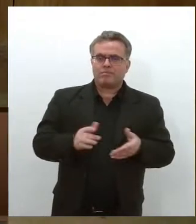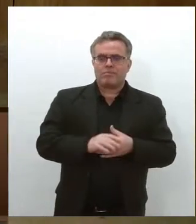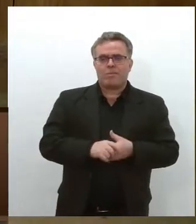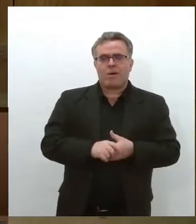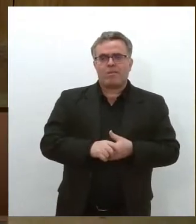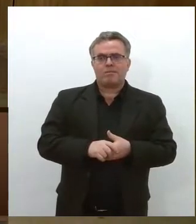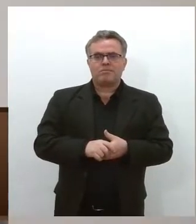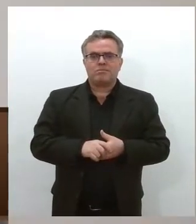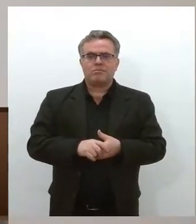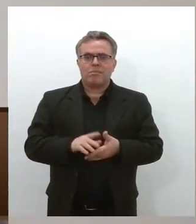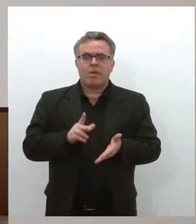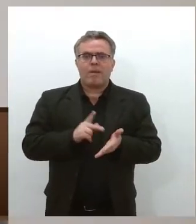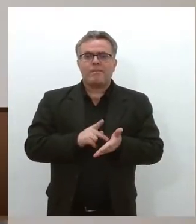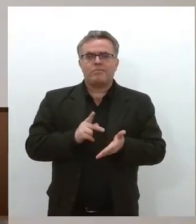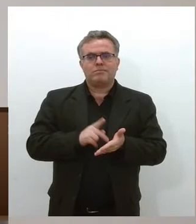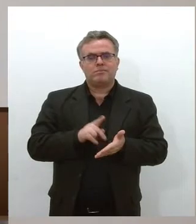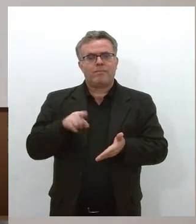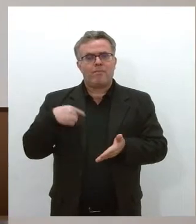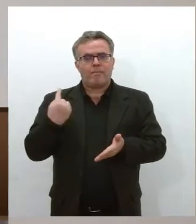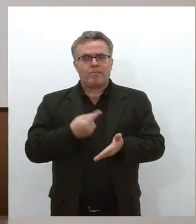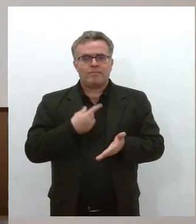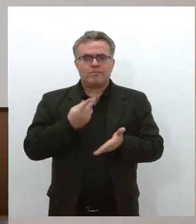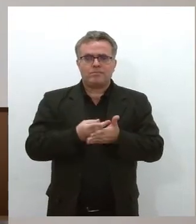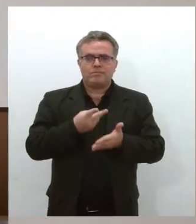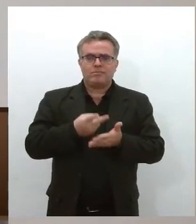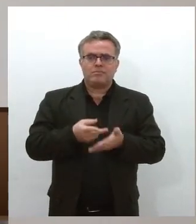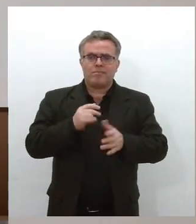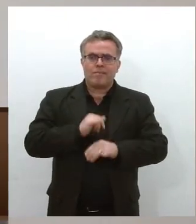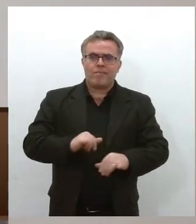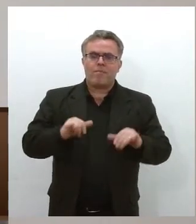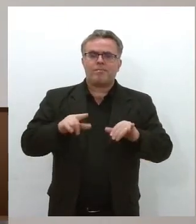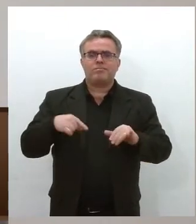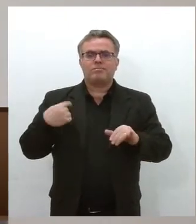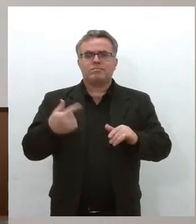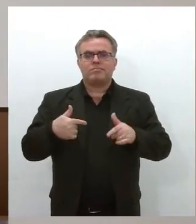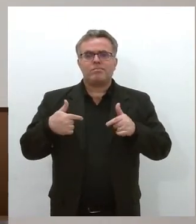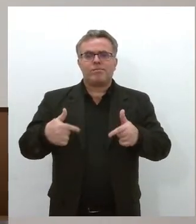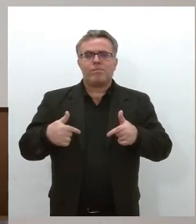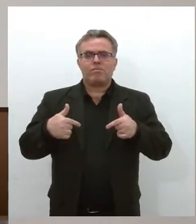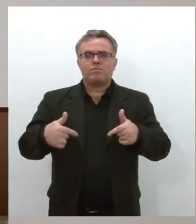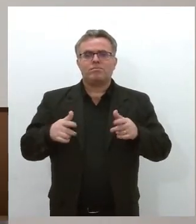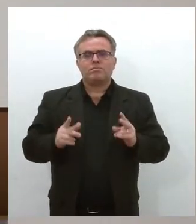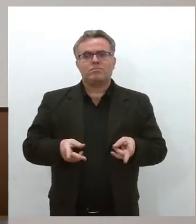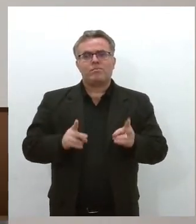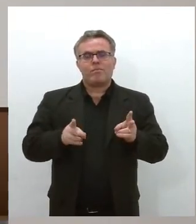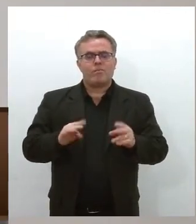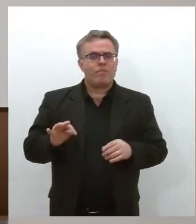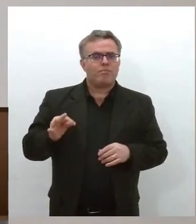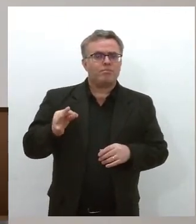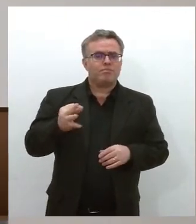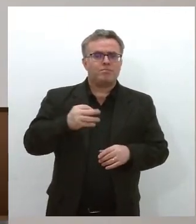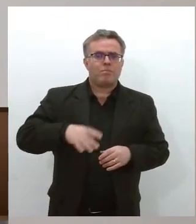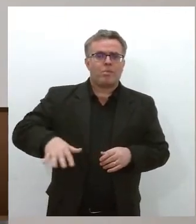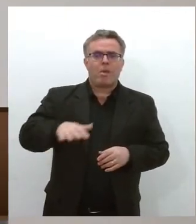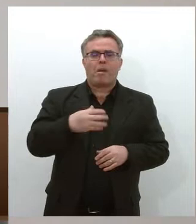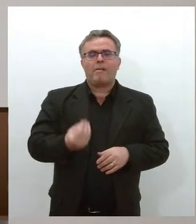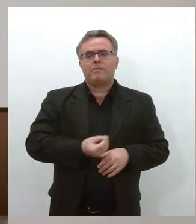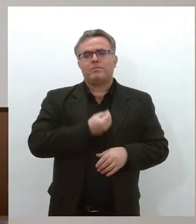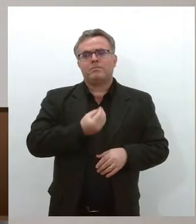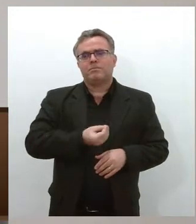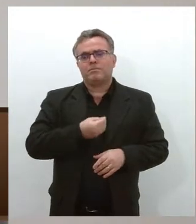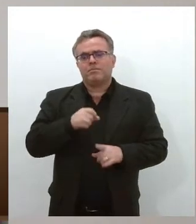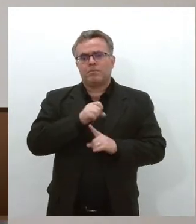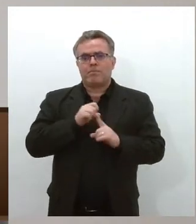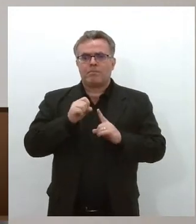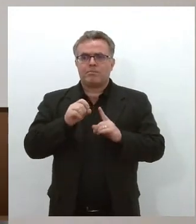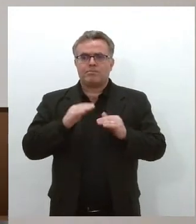verdade, a gente sempre diz, né? Enquanto mulher, nós já enfrentamos diversos desafios em todas as áreas da nossa vida, seja social, seja